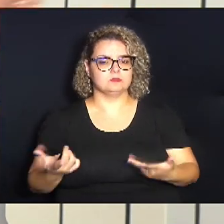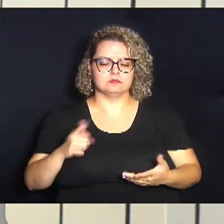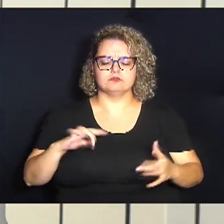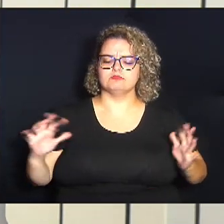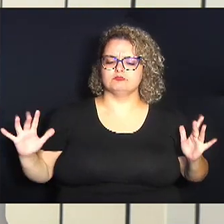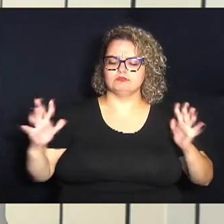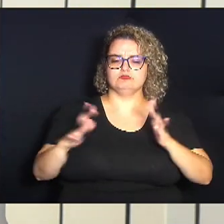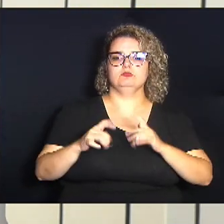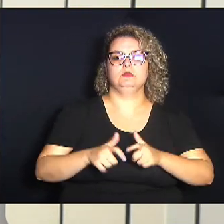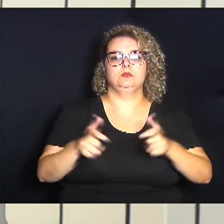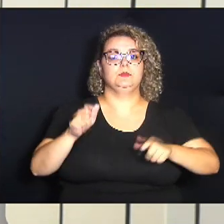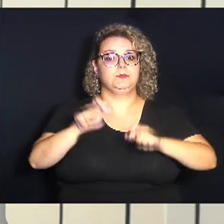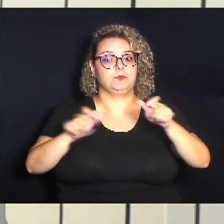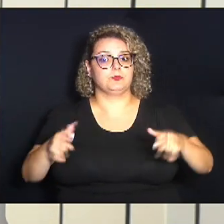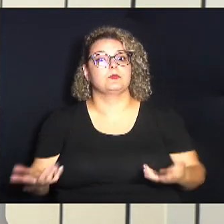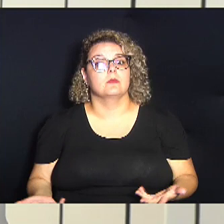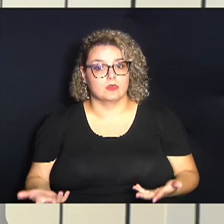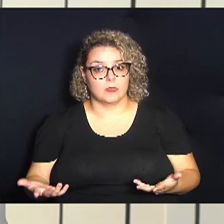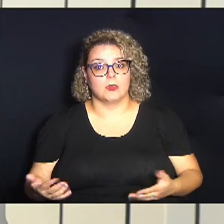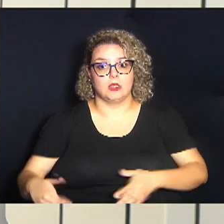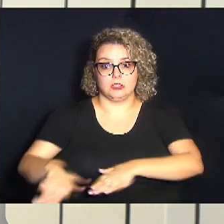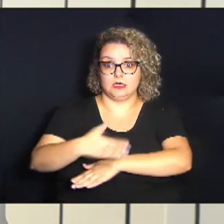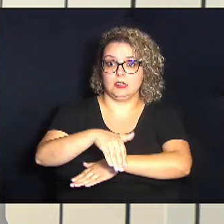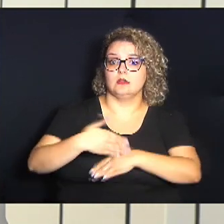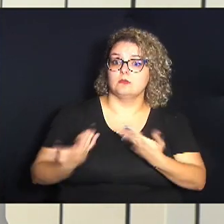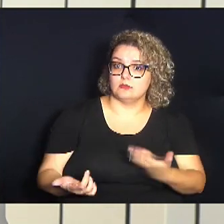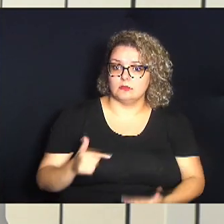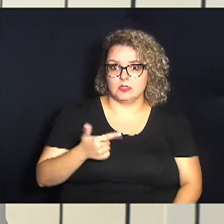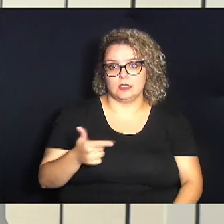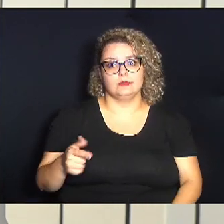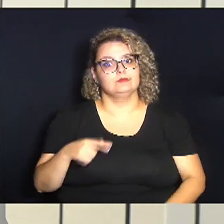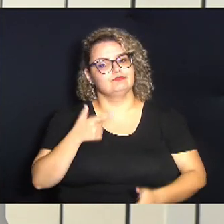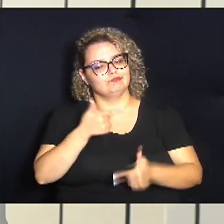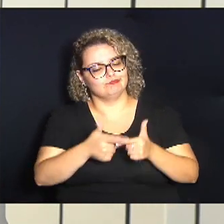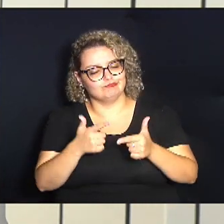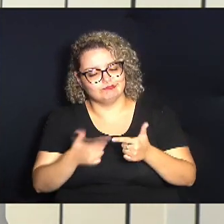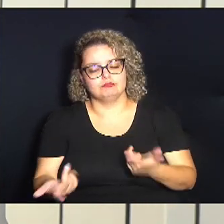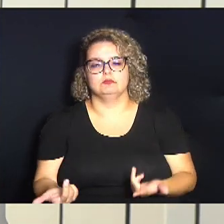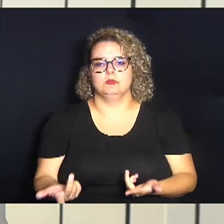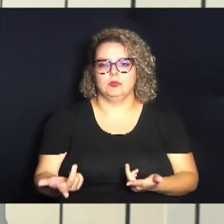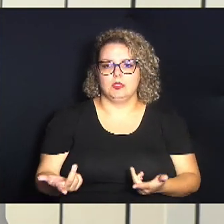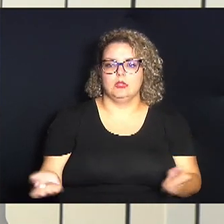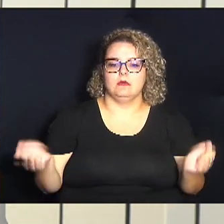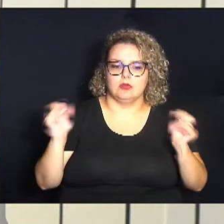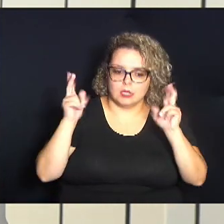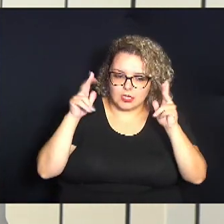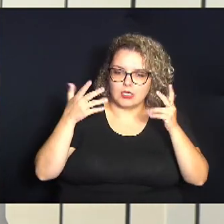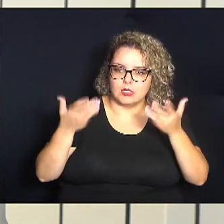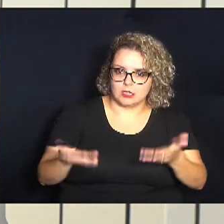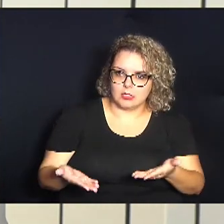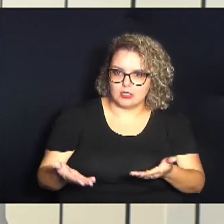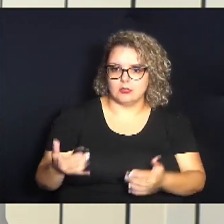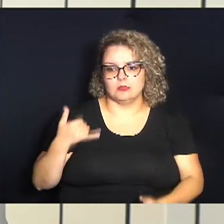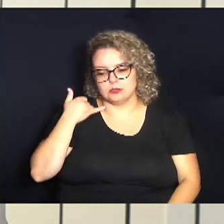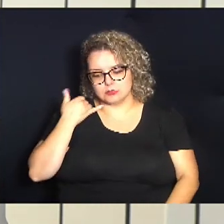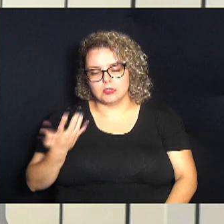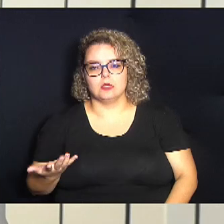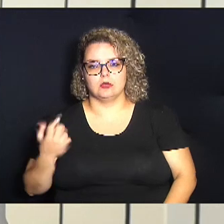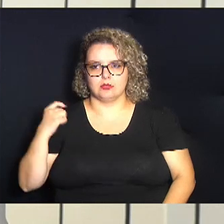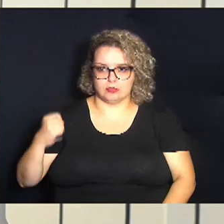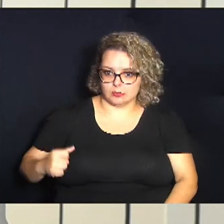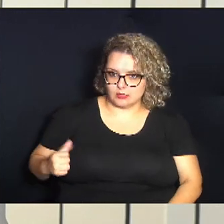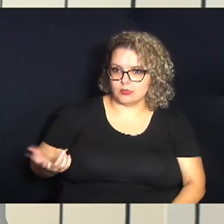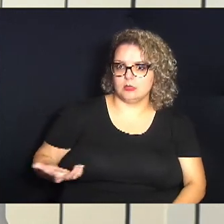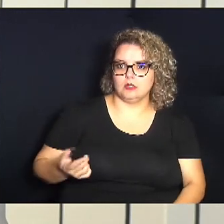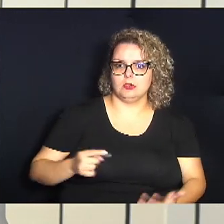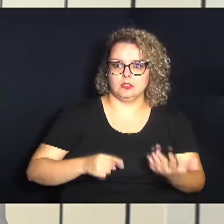fluxo, né, de pessoas nas ruas, então, para não ter dor de cabeça e ficar muito atento, então, com celular, com bolsa e com